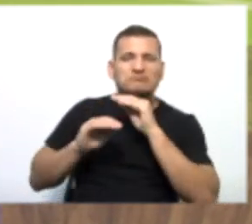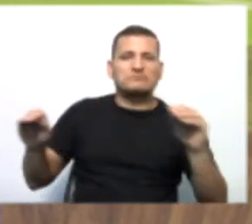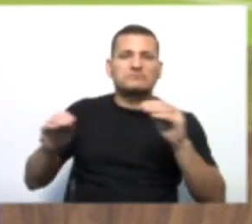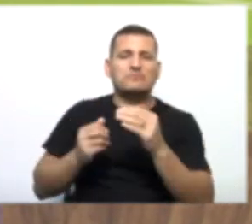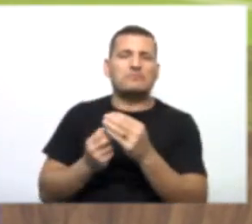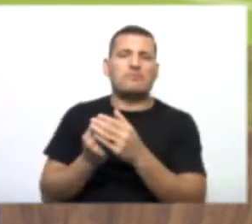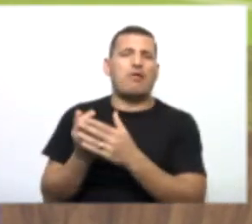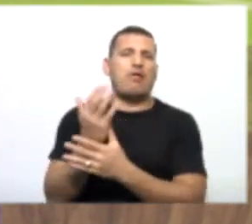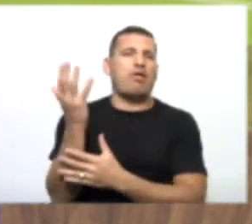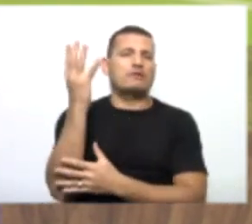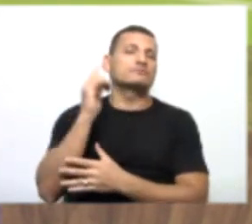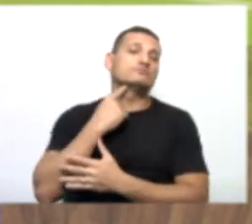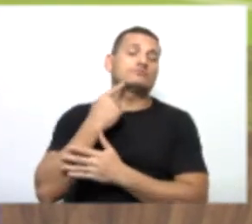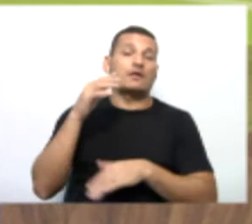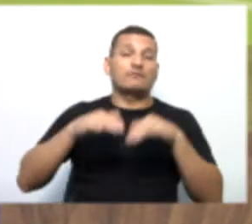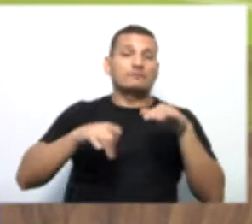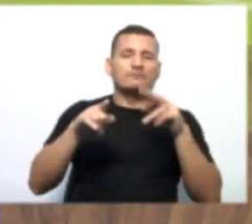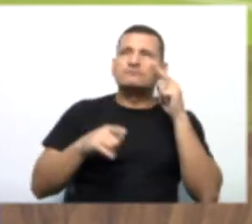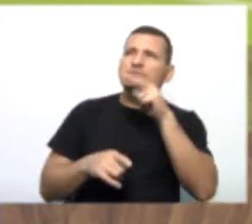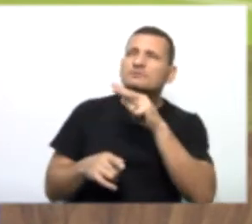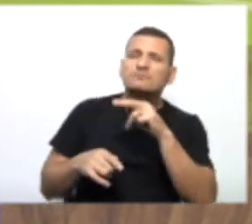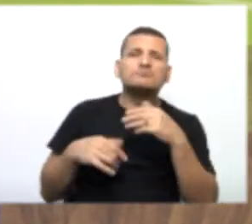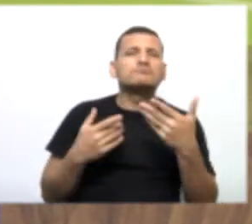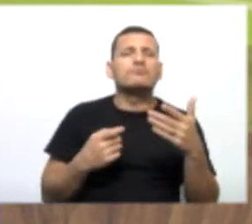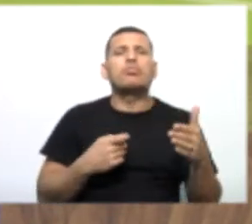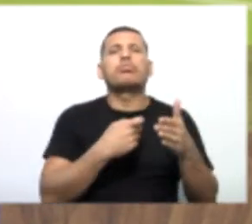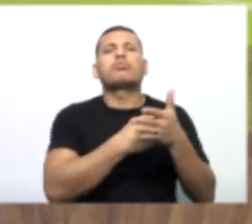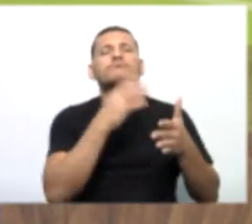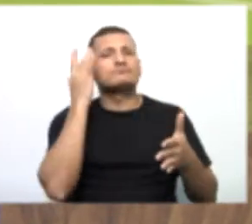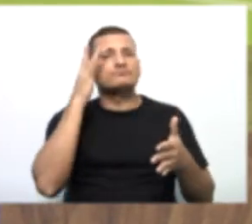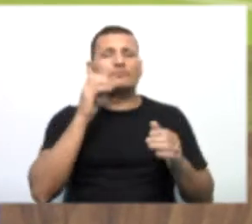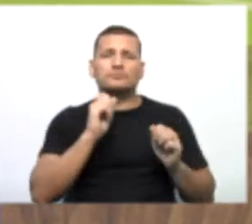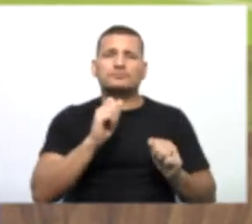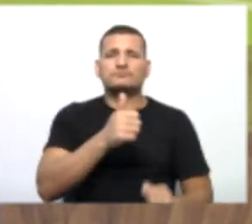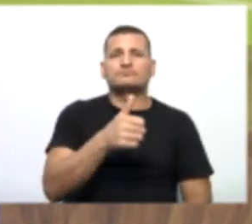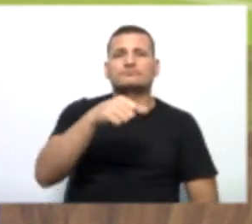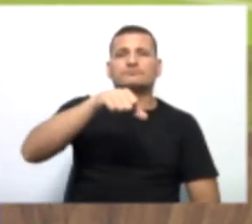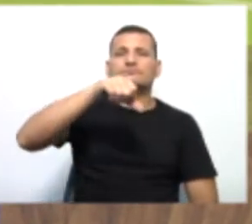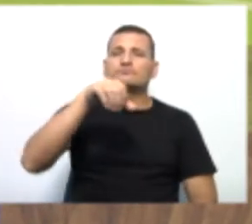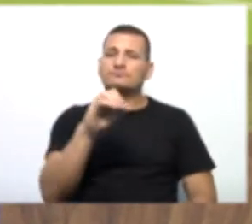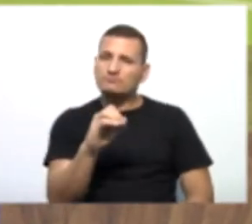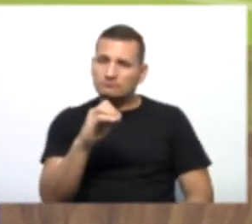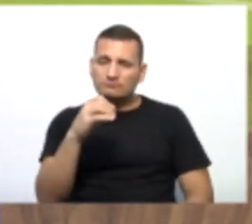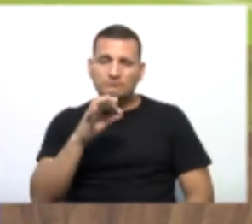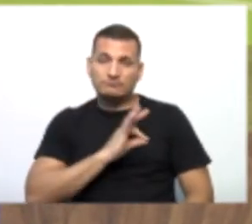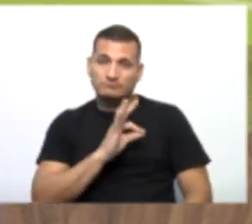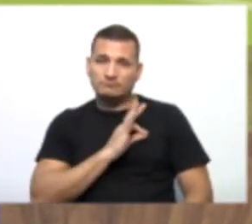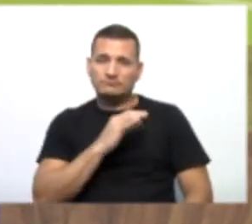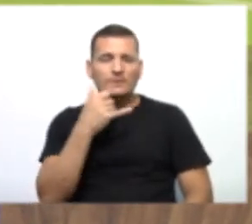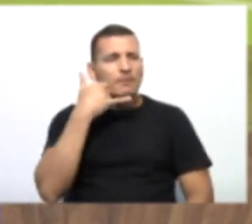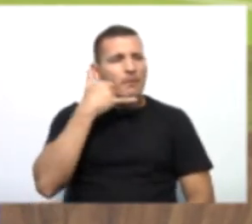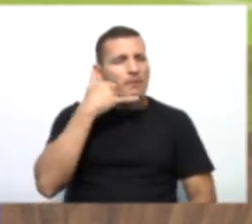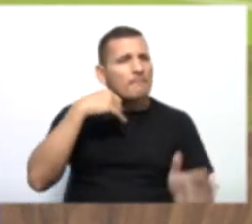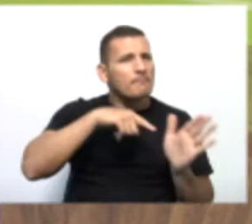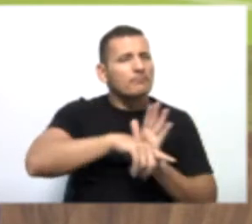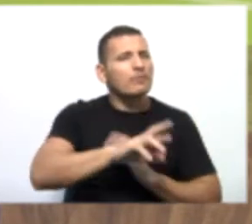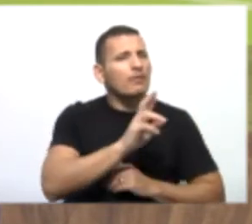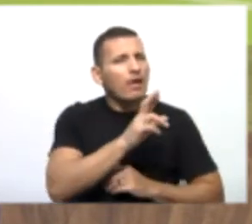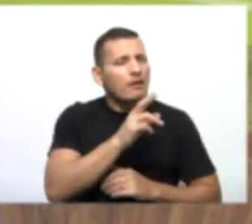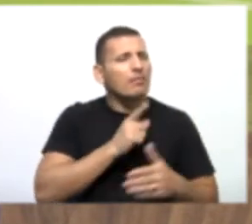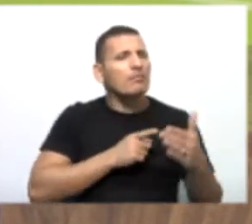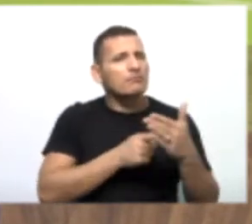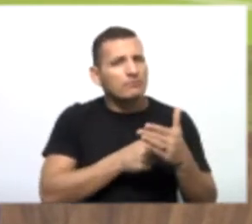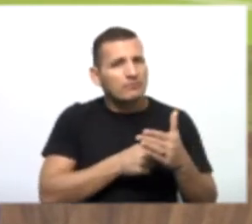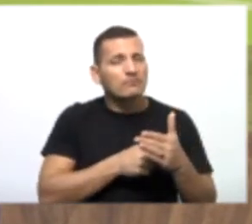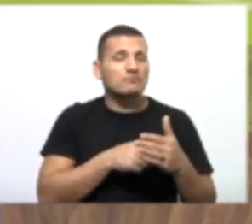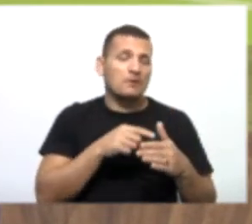às vezes você está vendo, não sabe nem a quem recorrer. Liga para o 190, que a polícia vai te indicar quem você deve ligar. Deve falar para